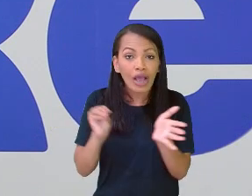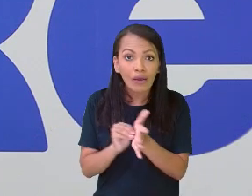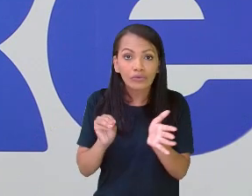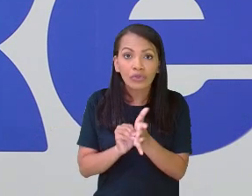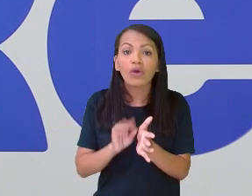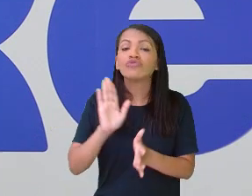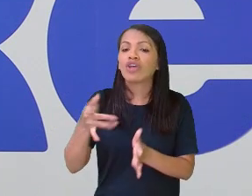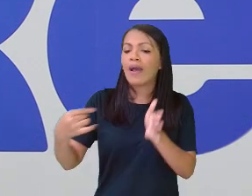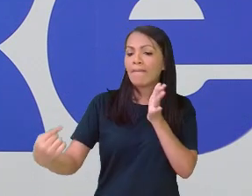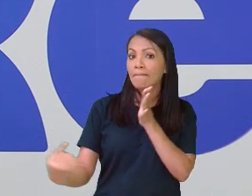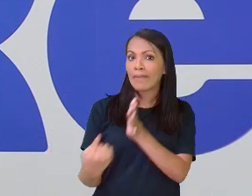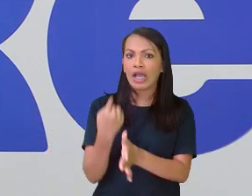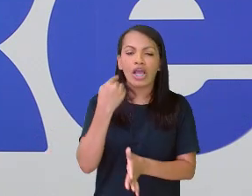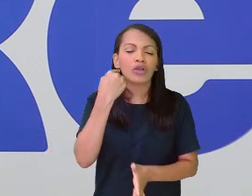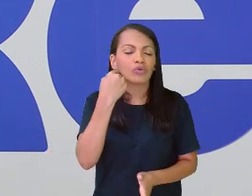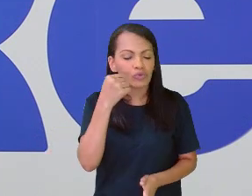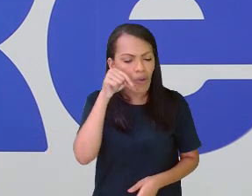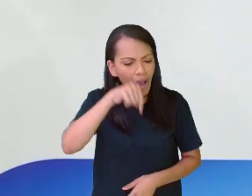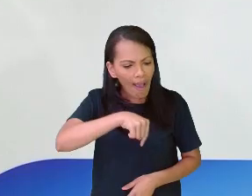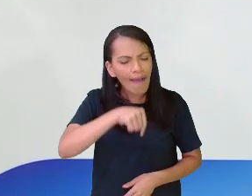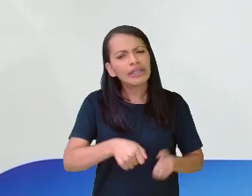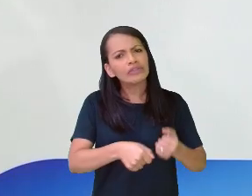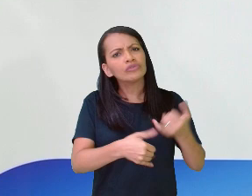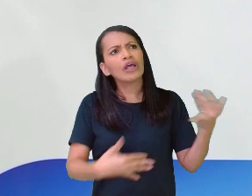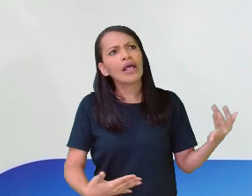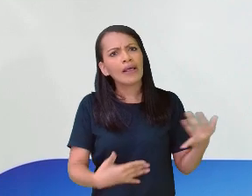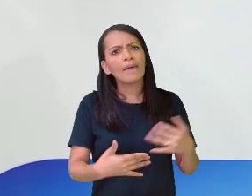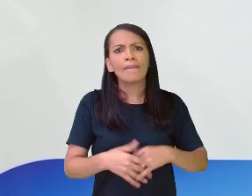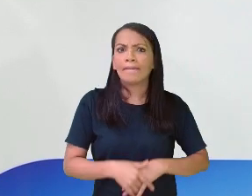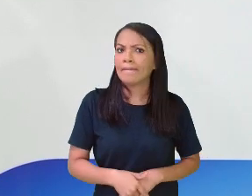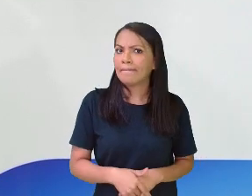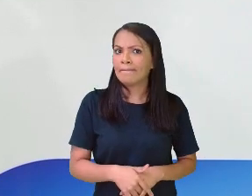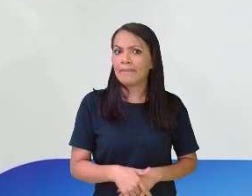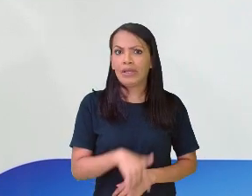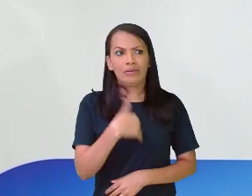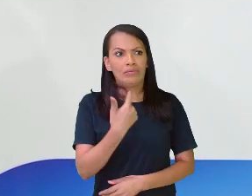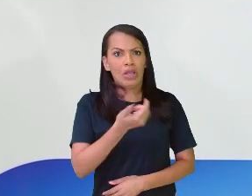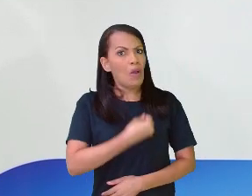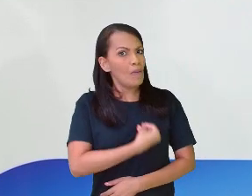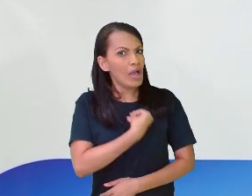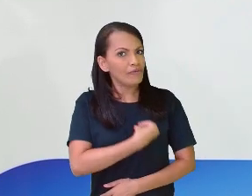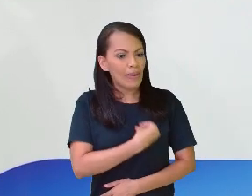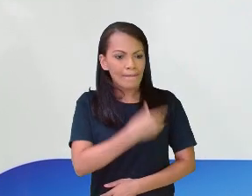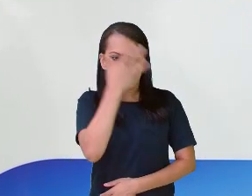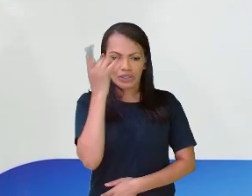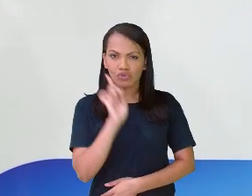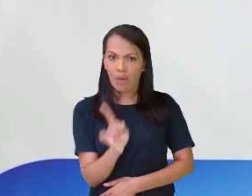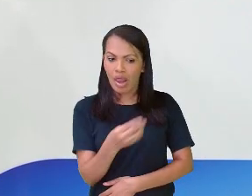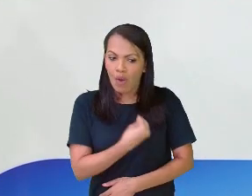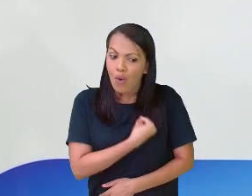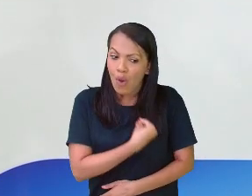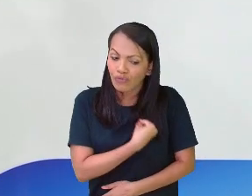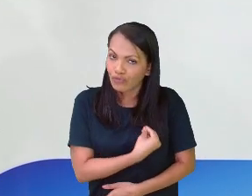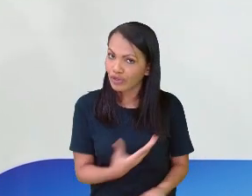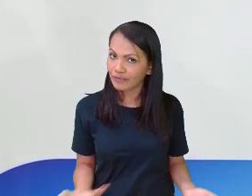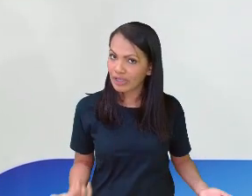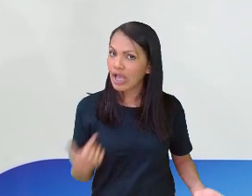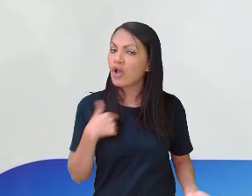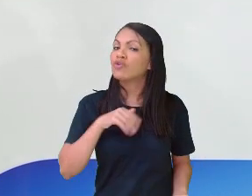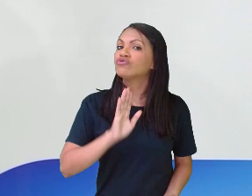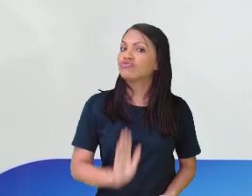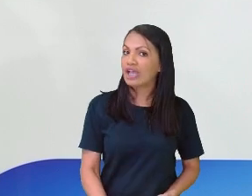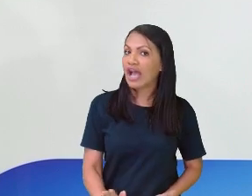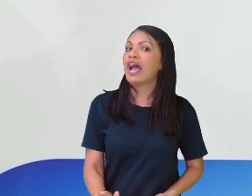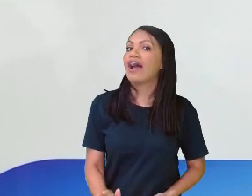já perguntaram aqui no chat por essa pessoa. Eita. Por essa pessoa não, por esse ser vivo. É isso, olha, já ia falar das suas aulas